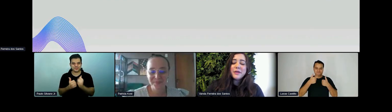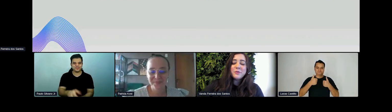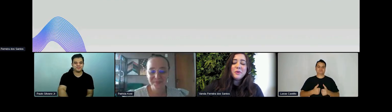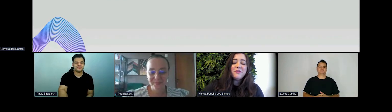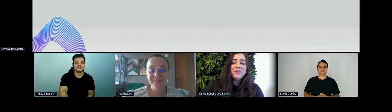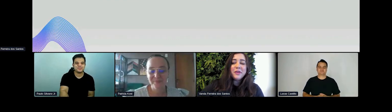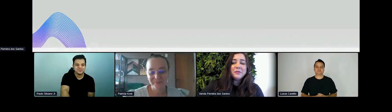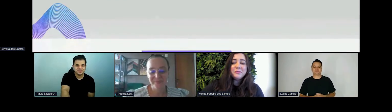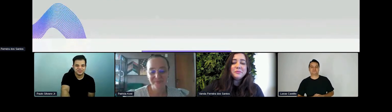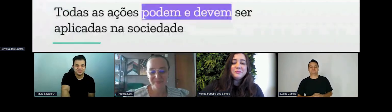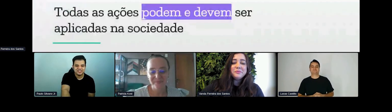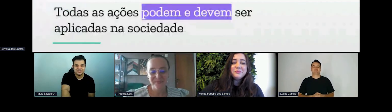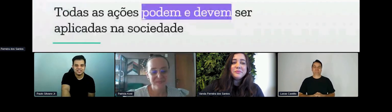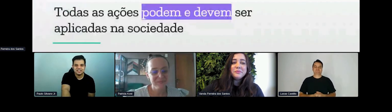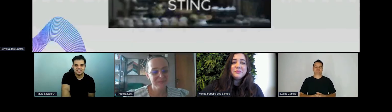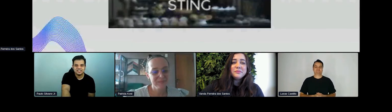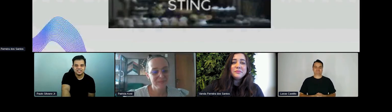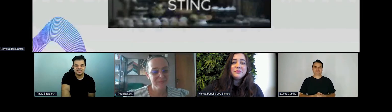Total, Paty, perfeito.